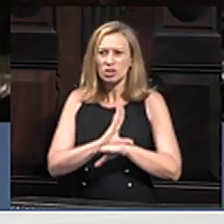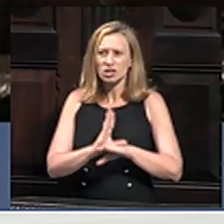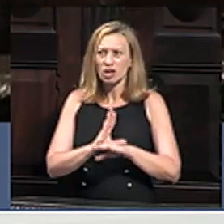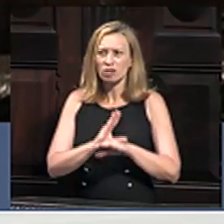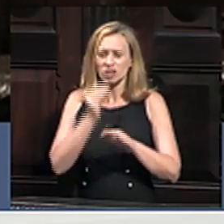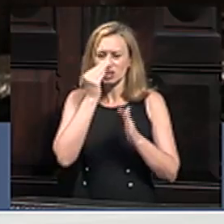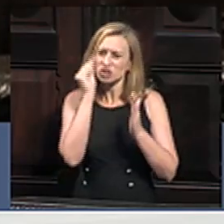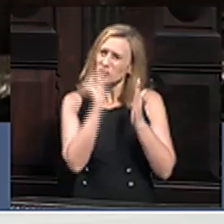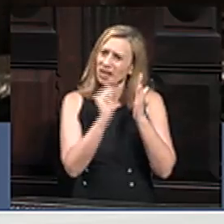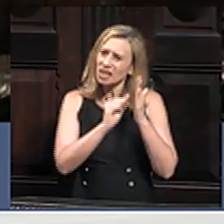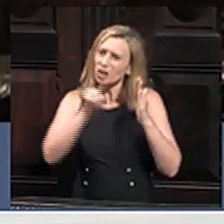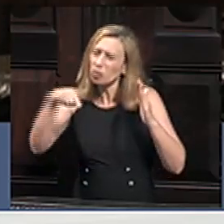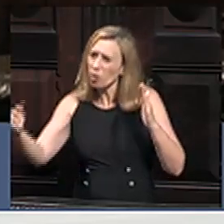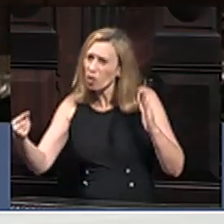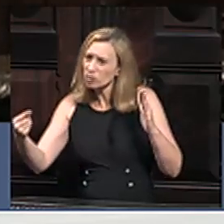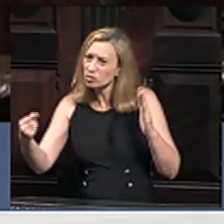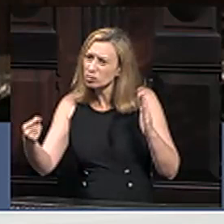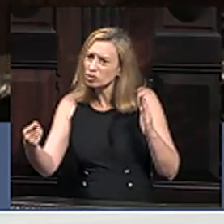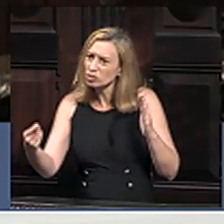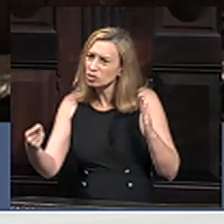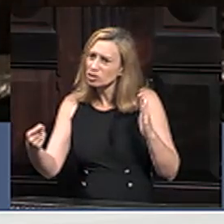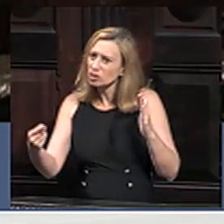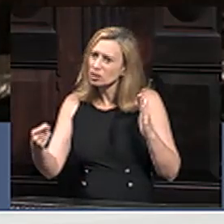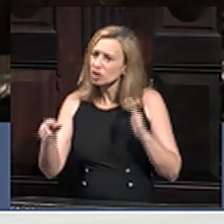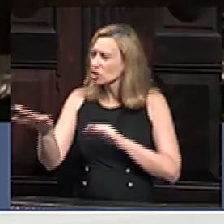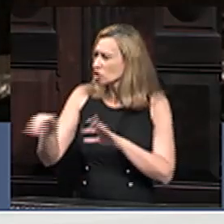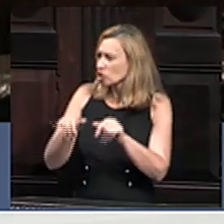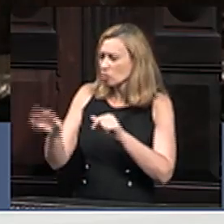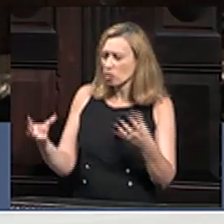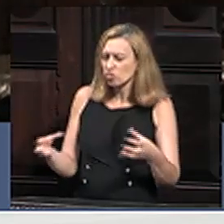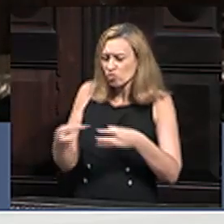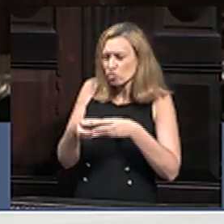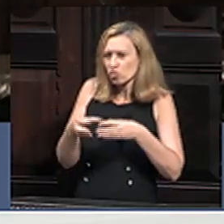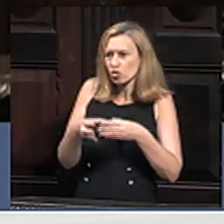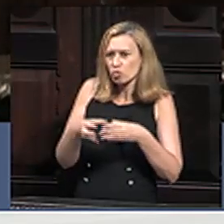outros, em escalões do judiciário, escalões